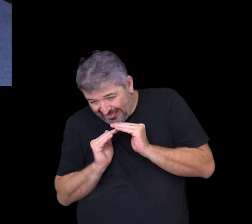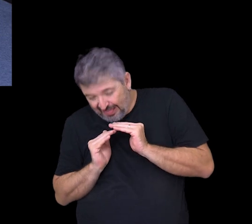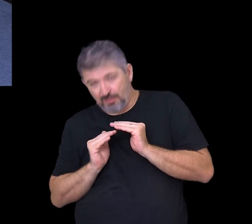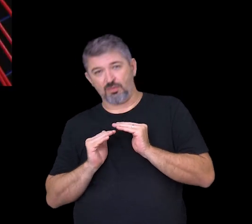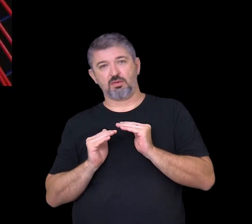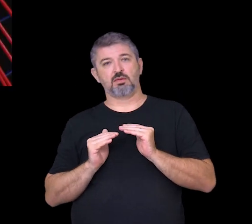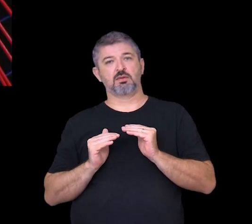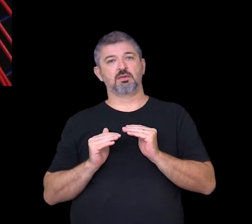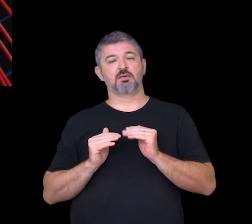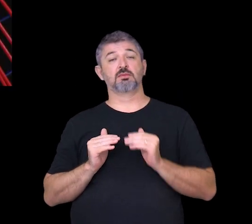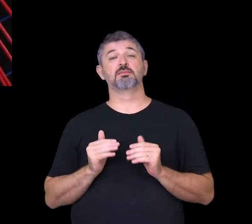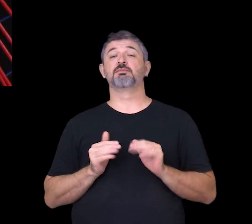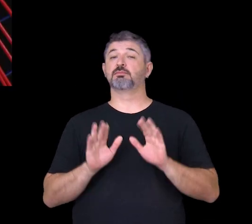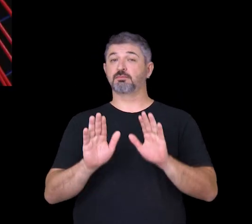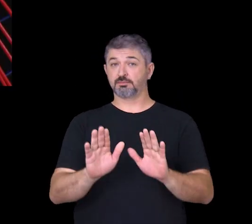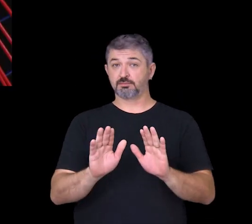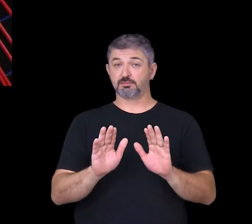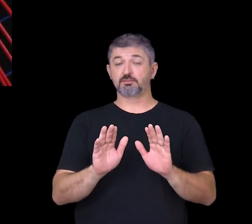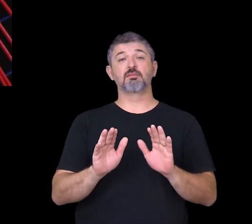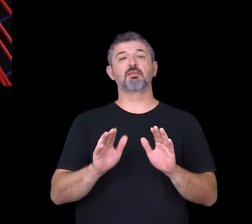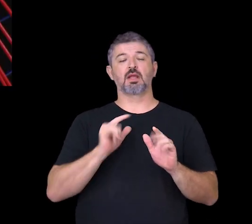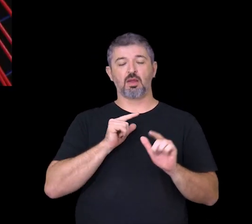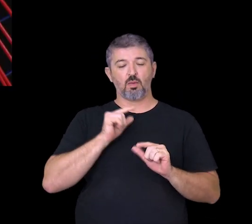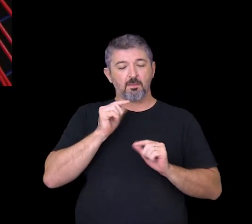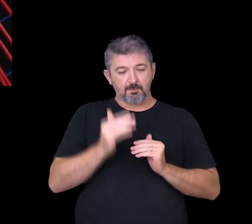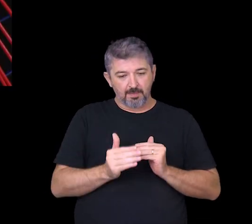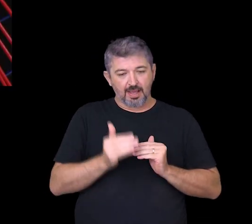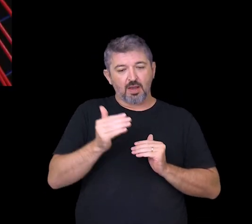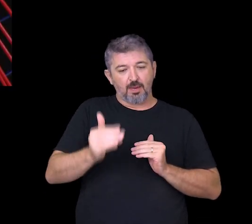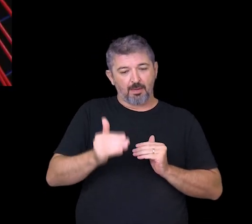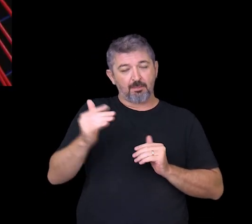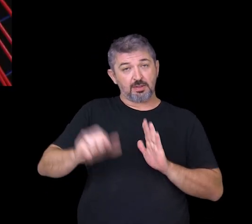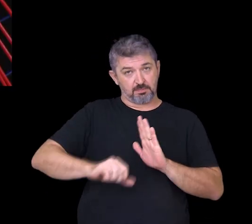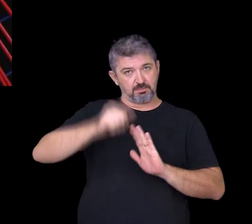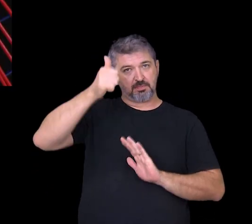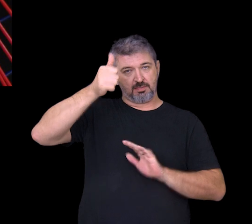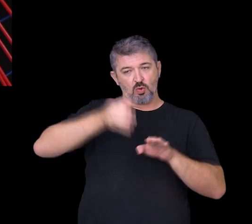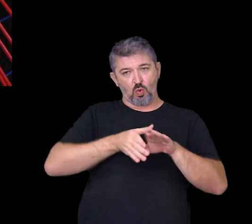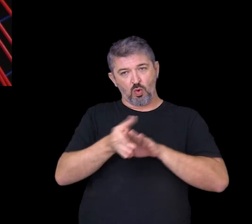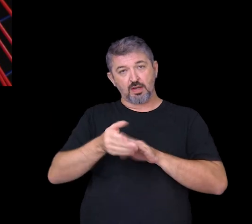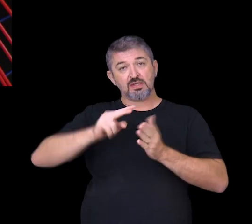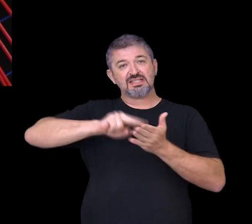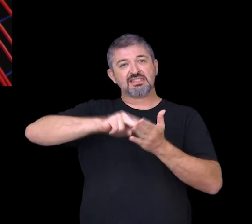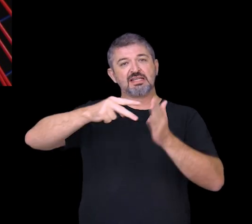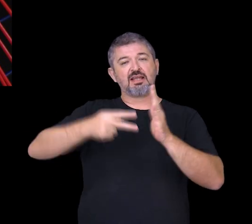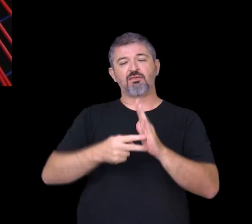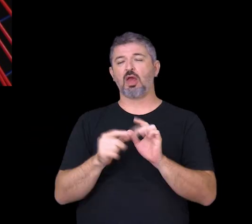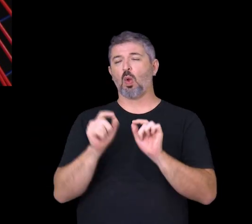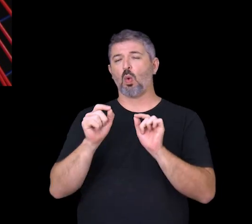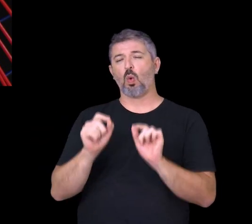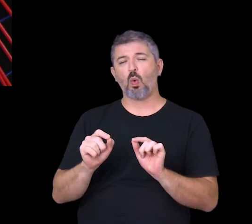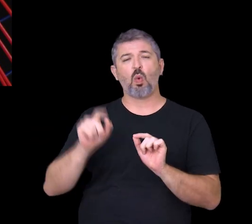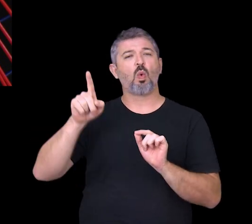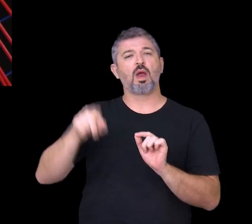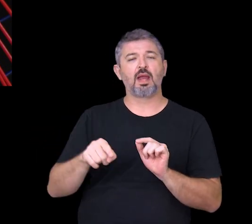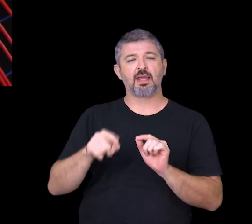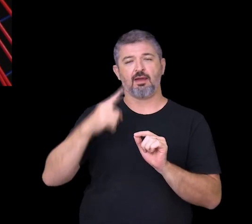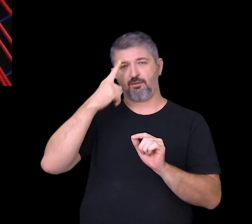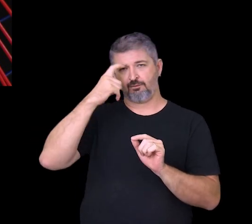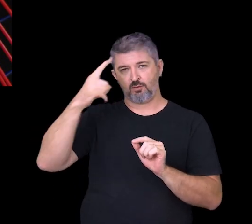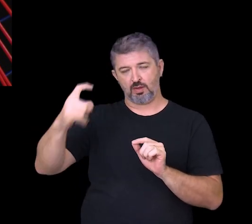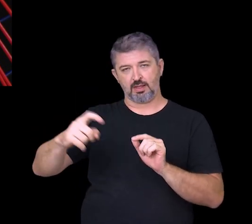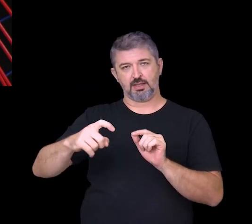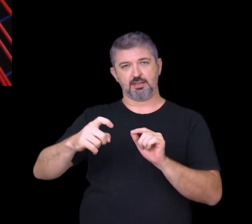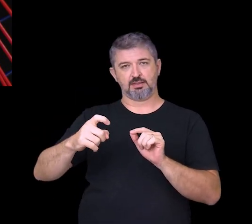Regina, esse trabalho em rede, ele traz 2 coisas. Primeiro, você vai num passo a passo orientando o que é violência política. Deputada porque tem muita Soraya gente Santos, PL, na ponta,